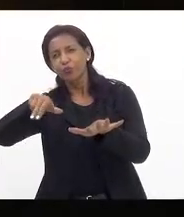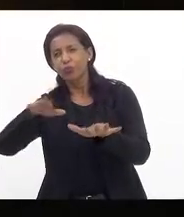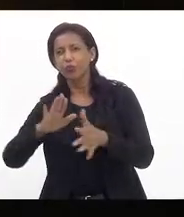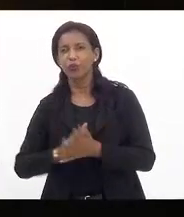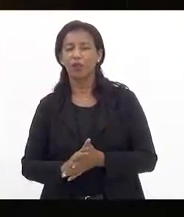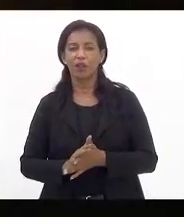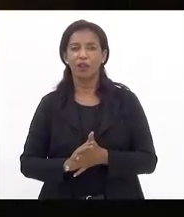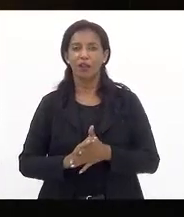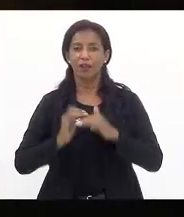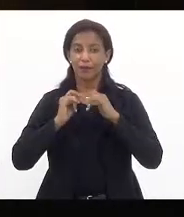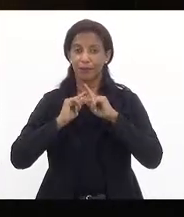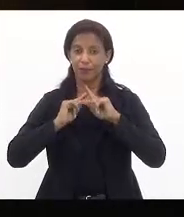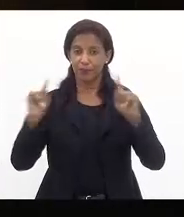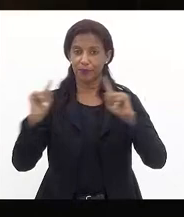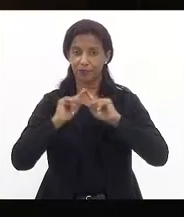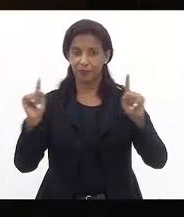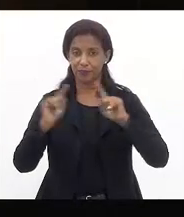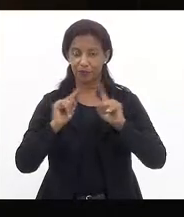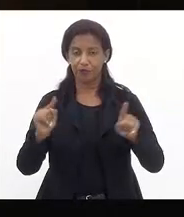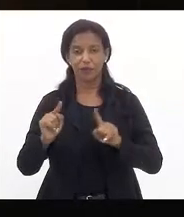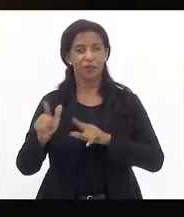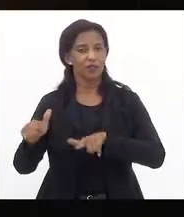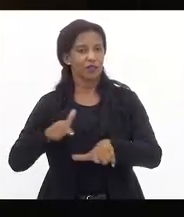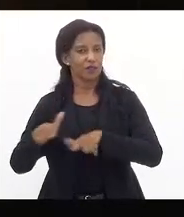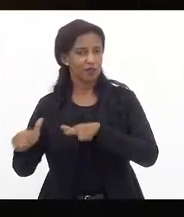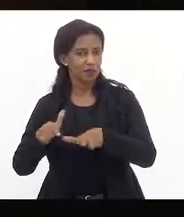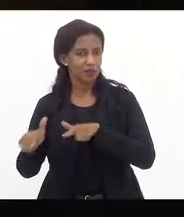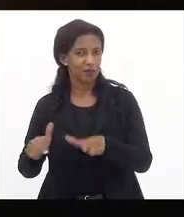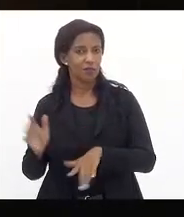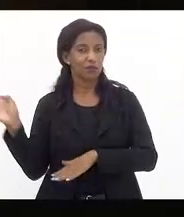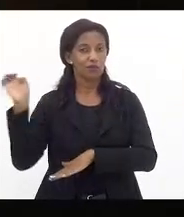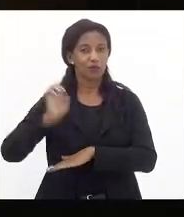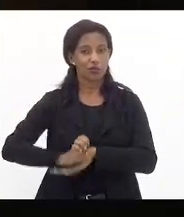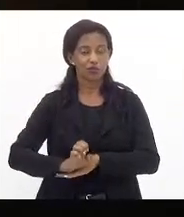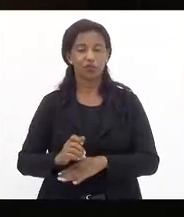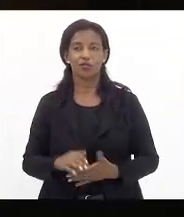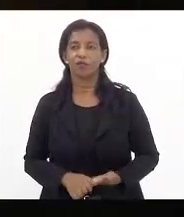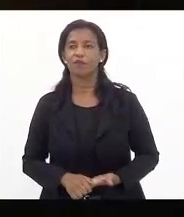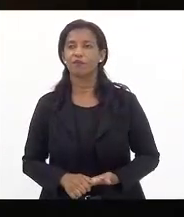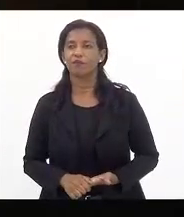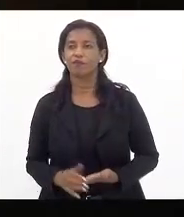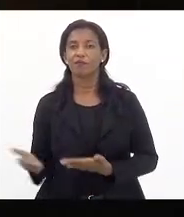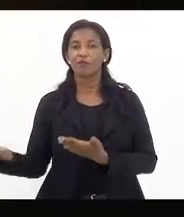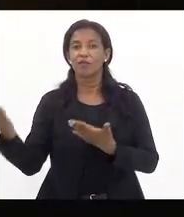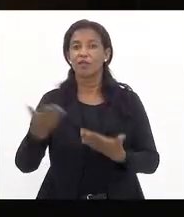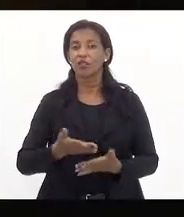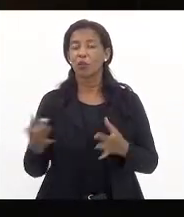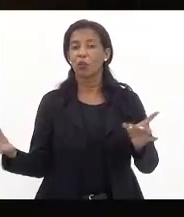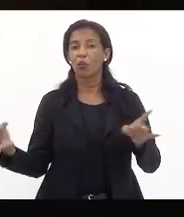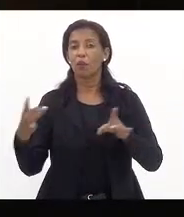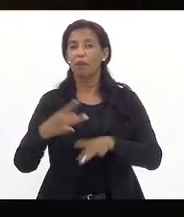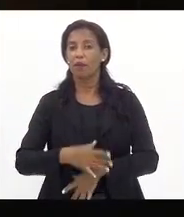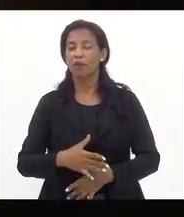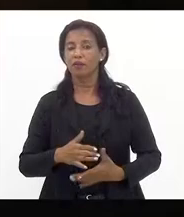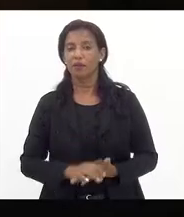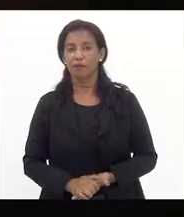várias denúncias de servidores e servidoras do Estado que estão